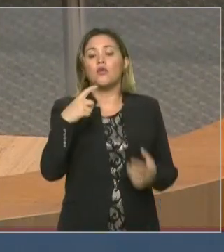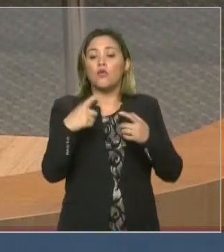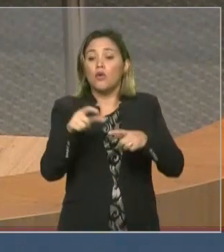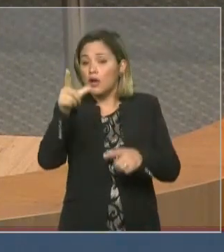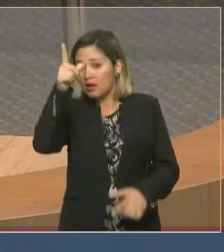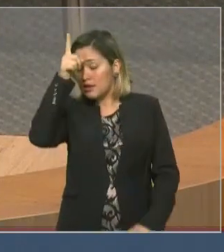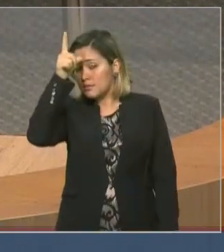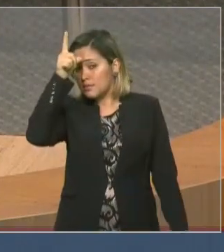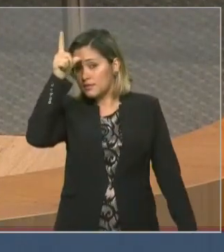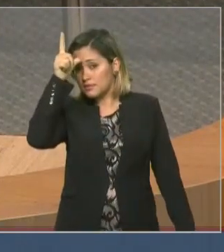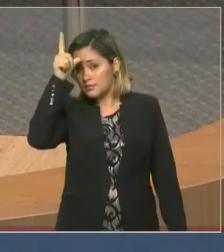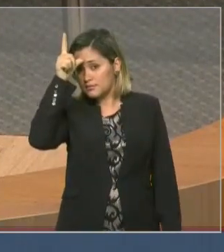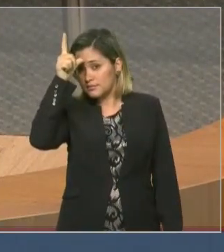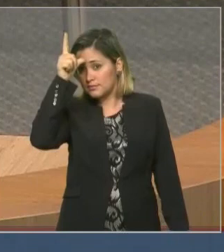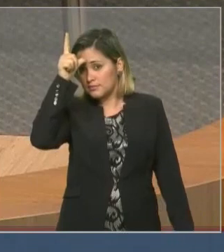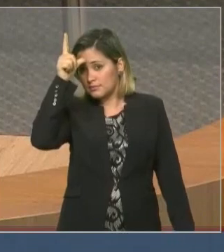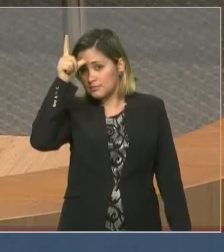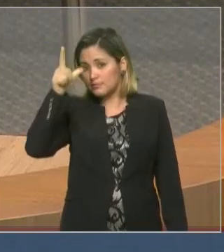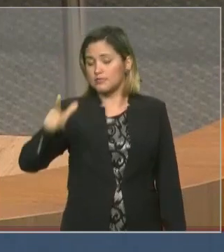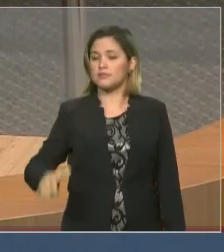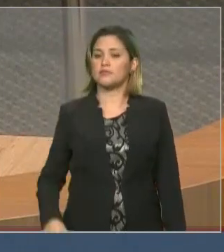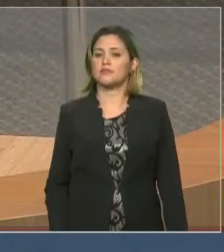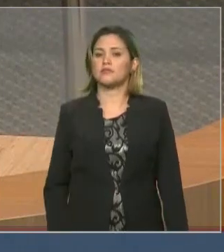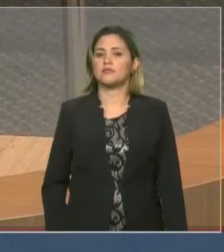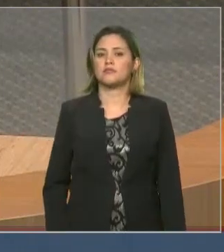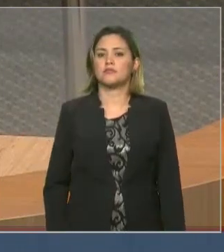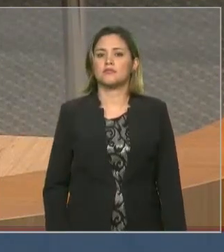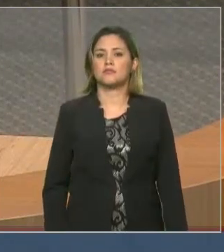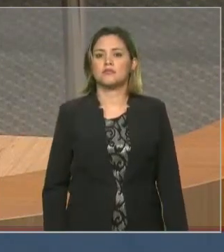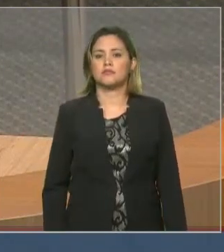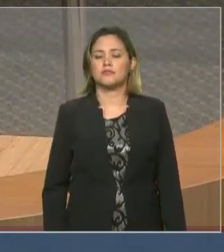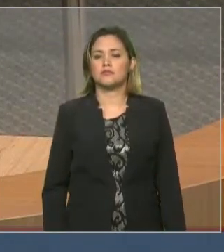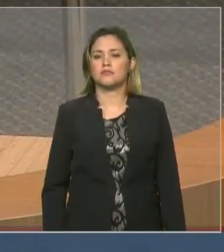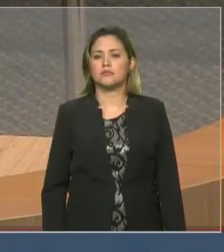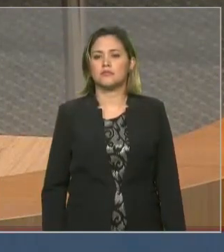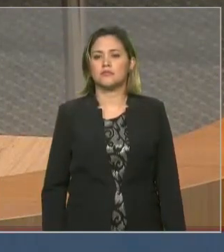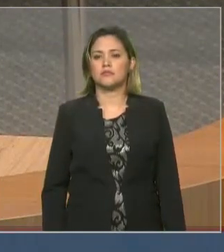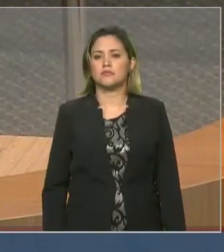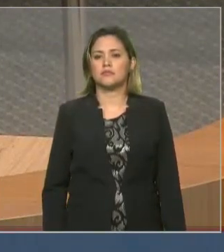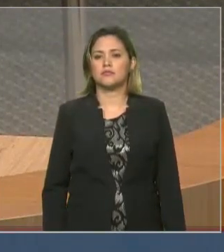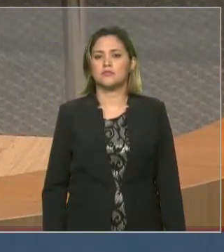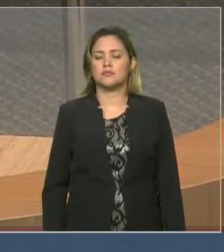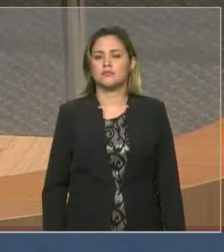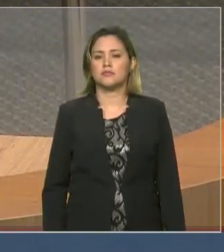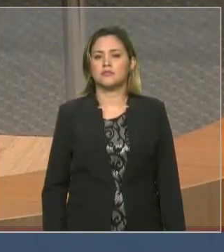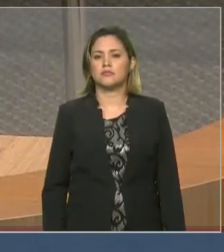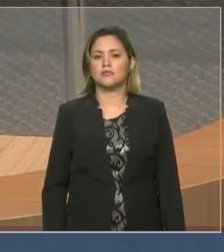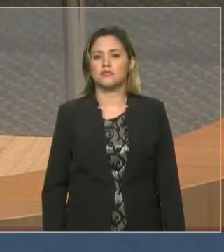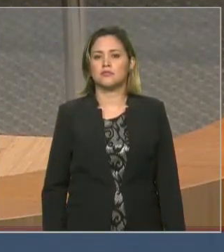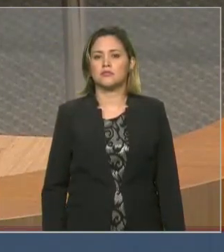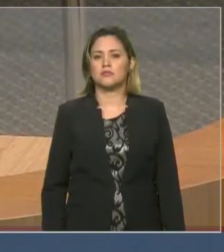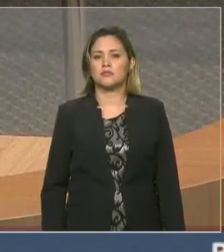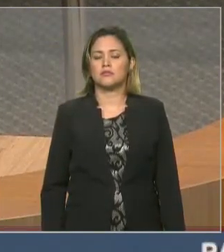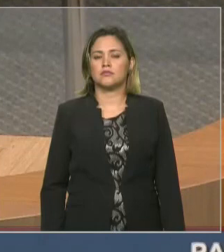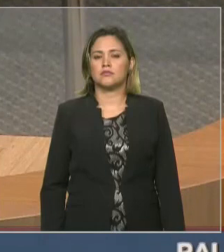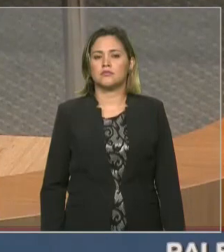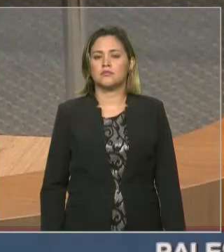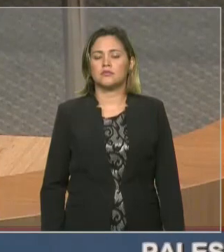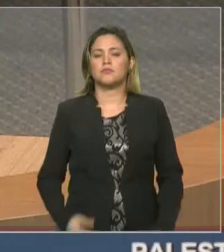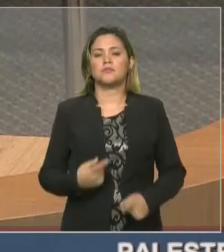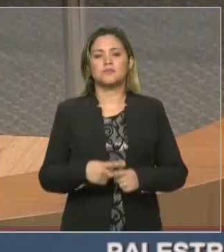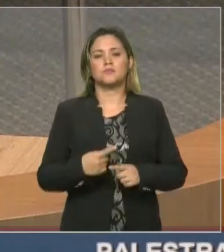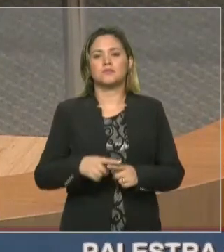nobre confrade Lorival Cerejo, desembargadores, está encarregado disso quando ia à Alemanha trazer, porque Josué